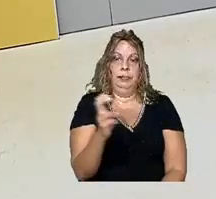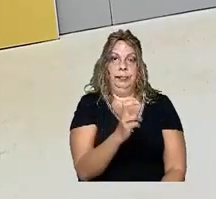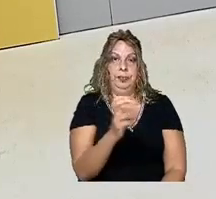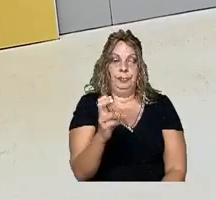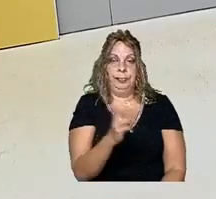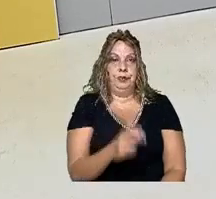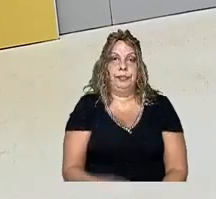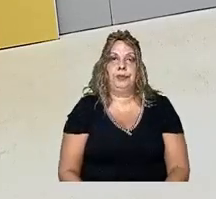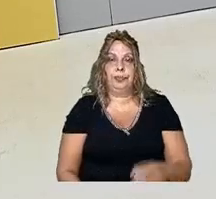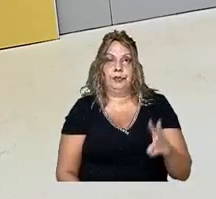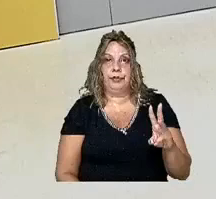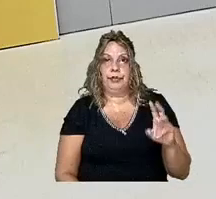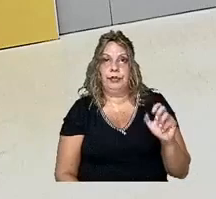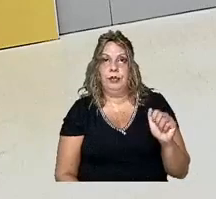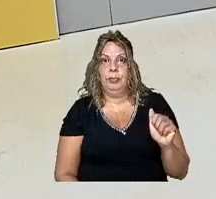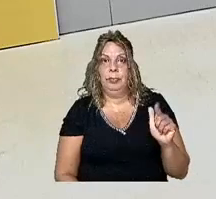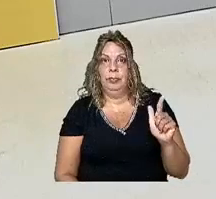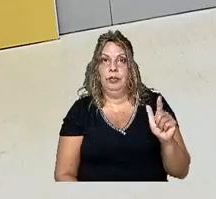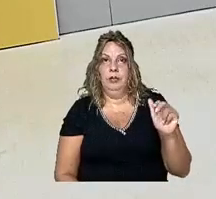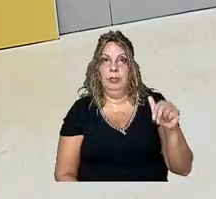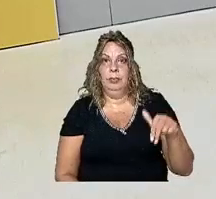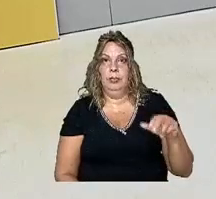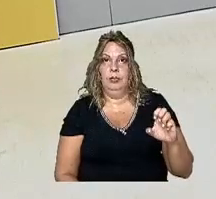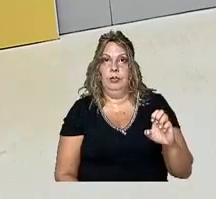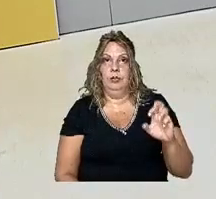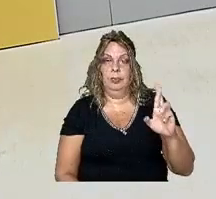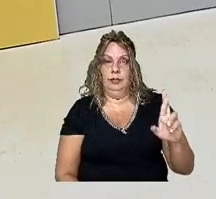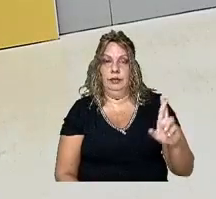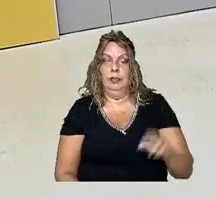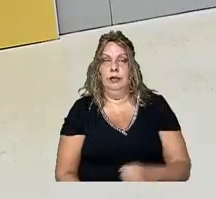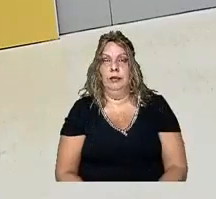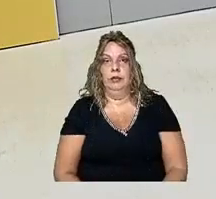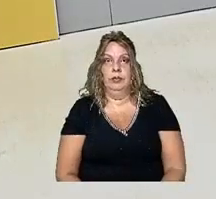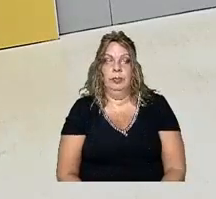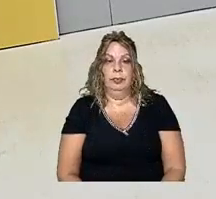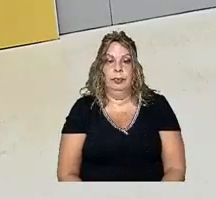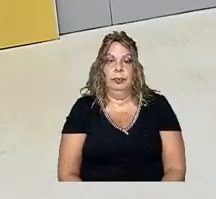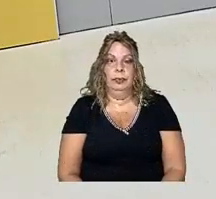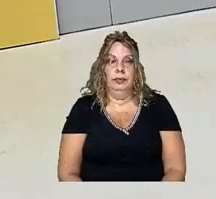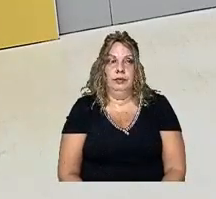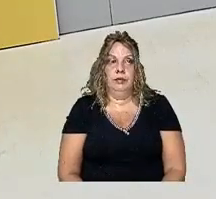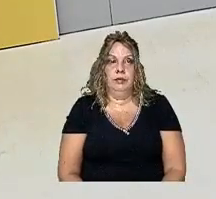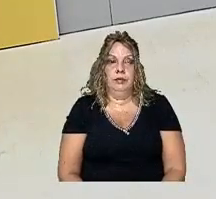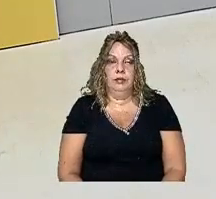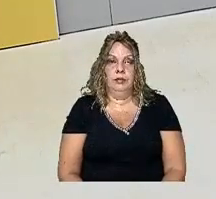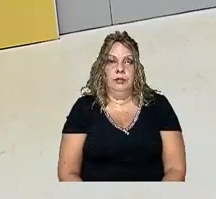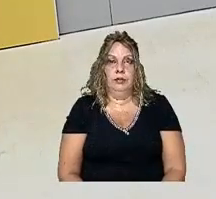O Wagner colocou, chama Eduardo Gomes, a Djanira, vamos lá pra Caueira.